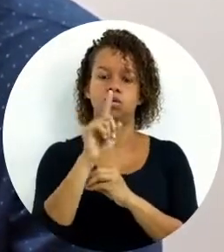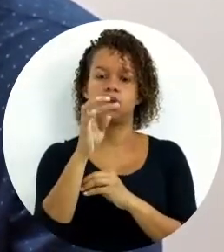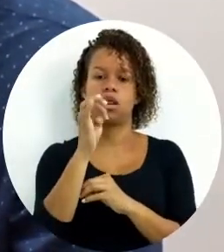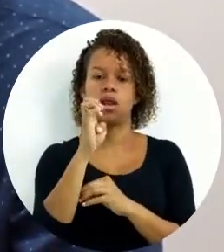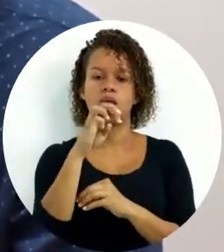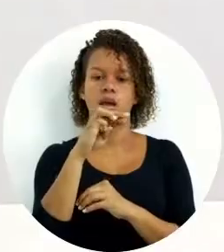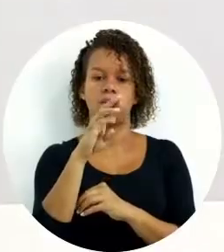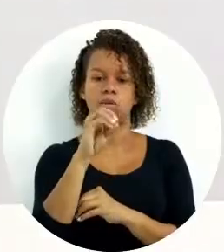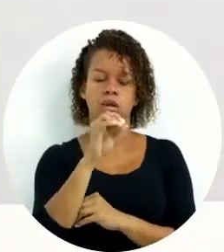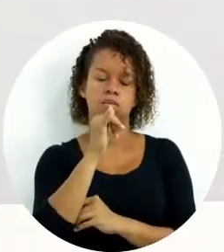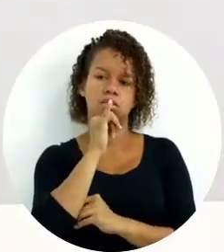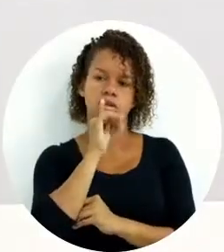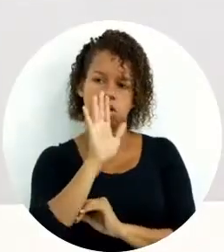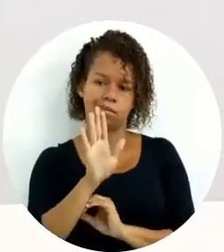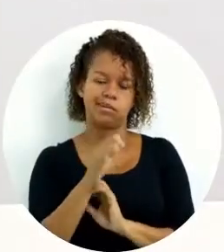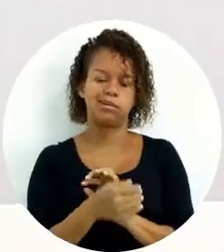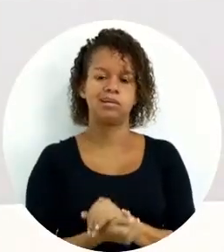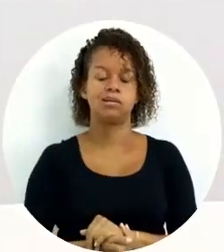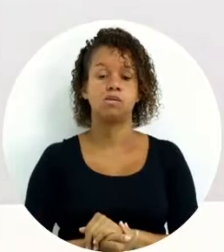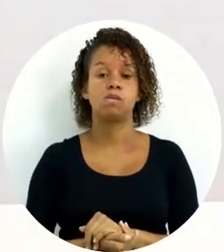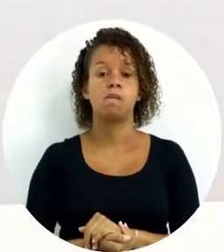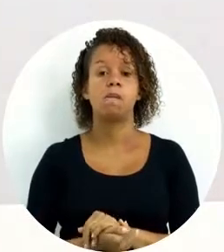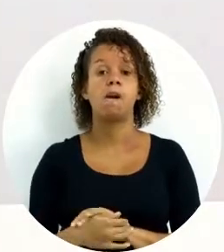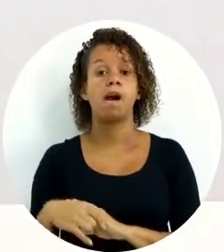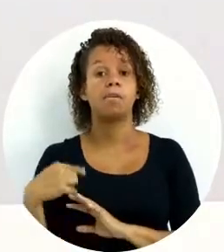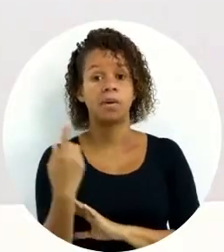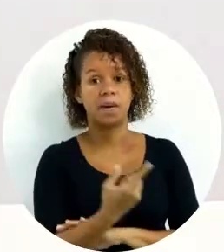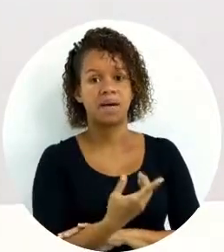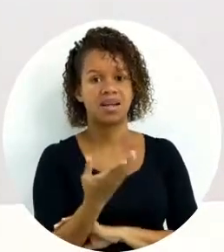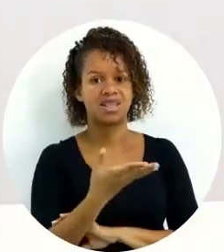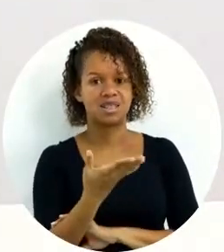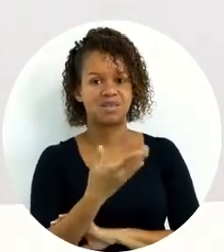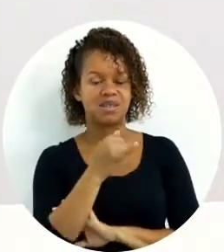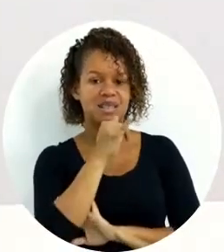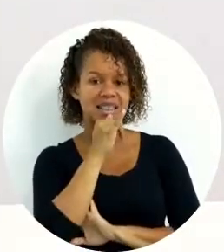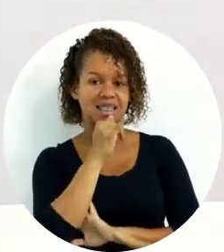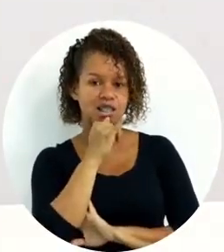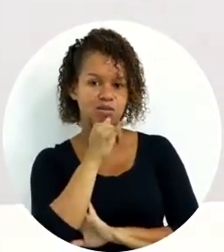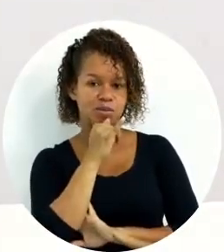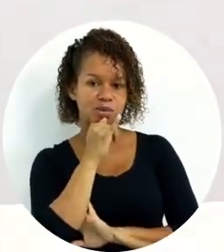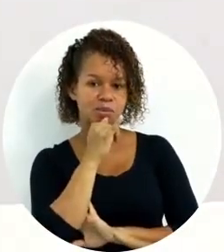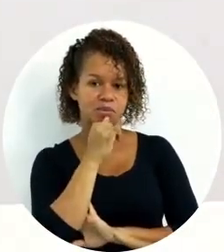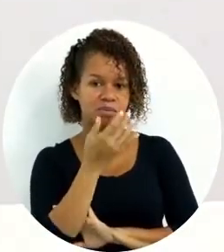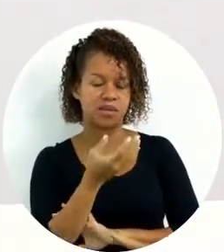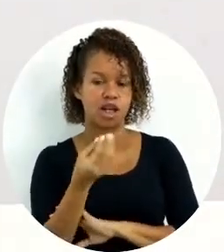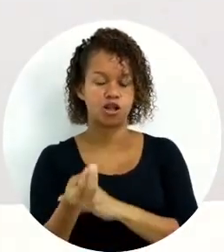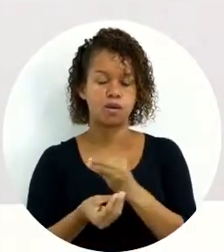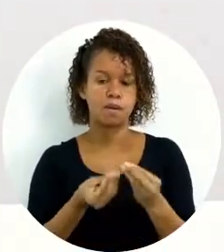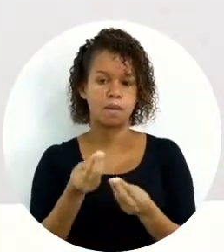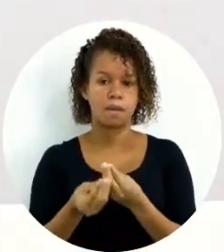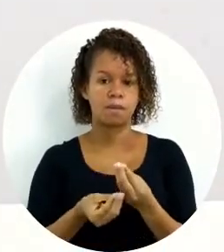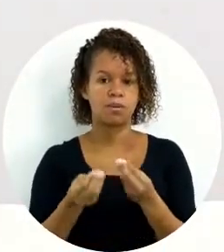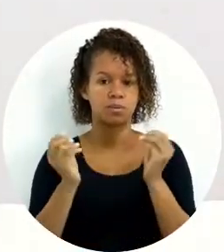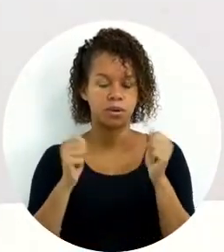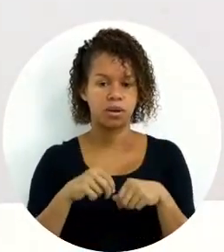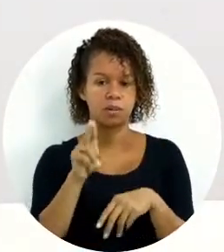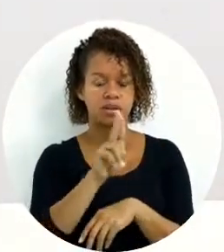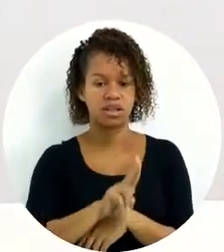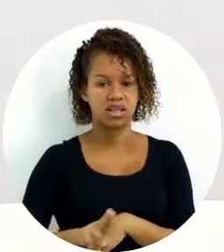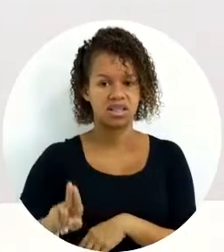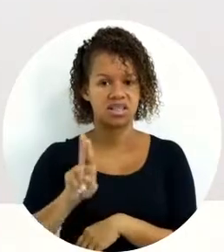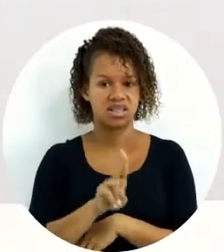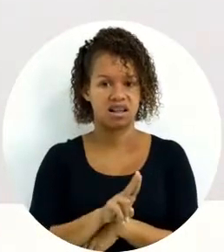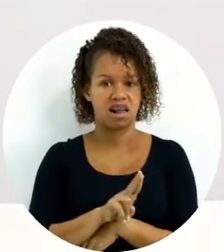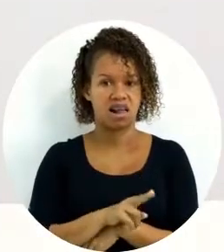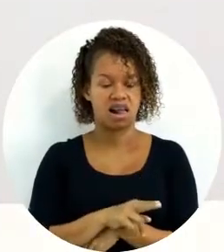exemplo. Ok? Então agora a gente vai trazer um exemplo prático de como que podemos utilizar